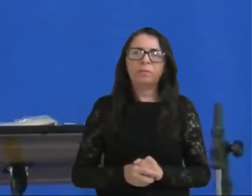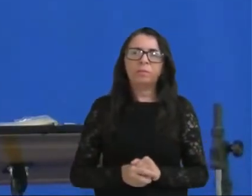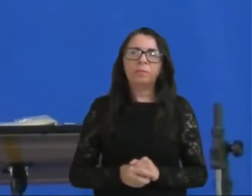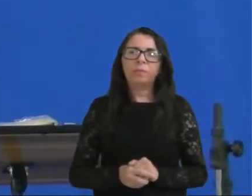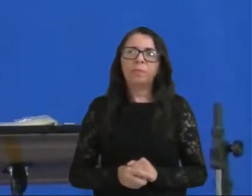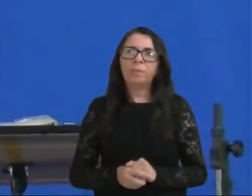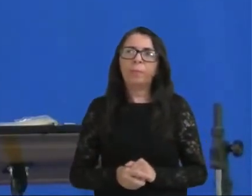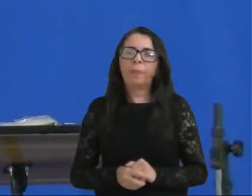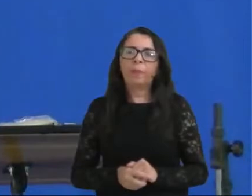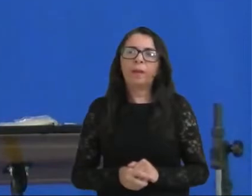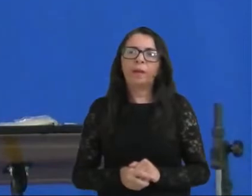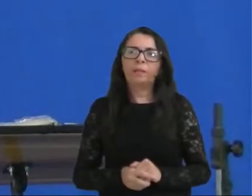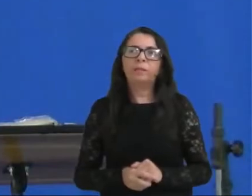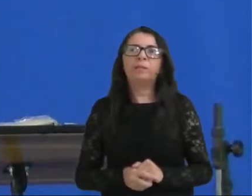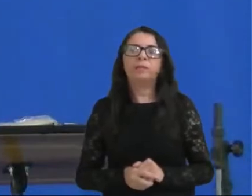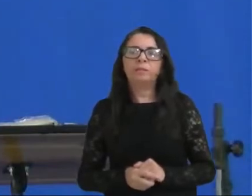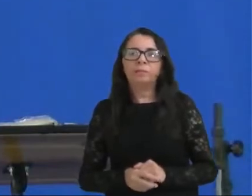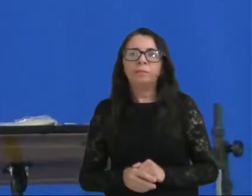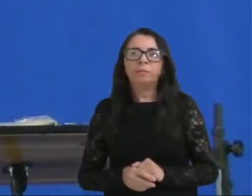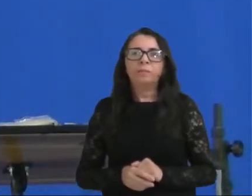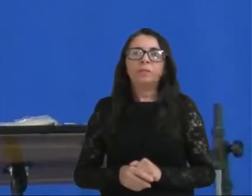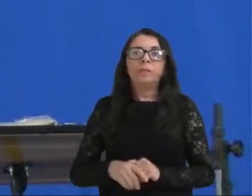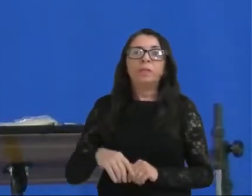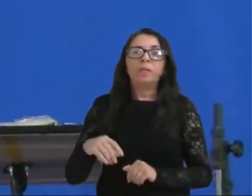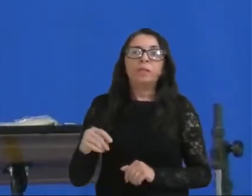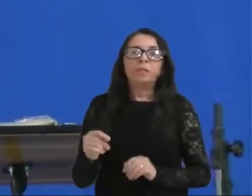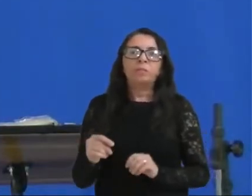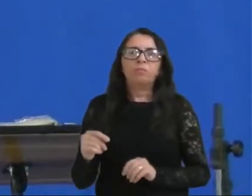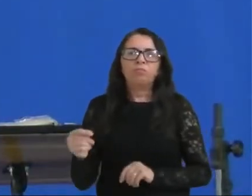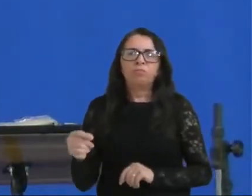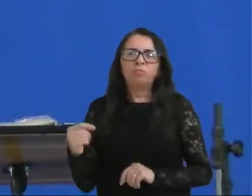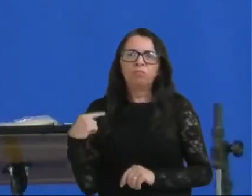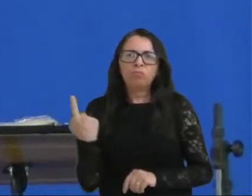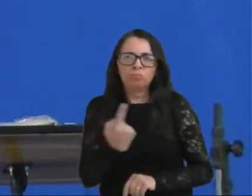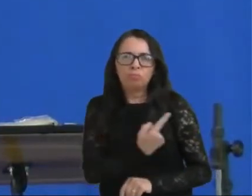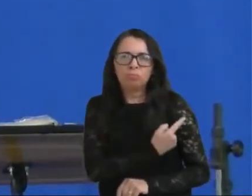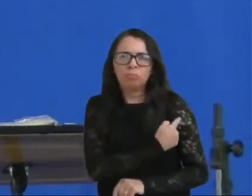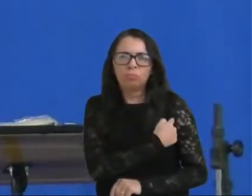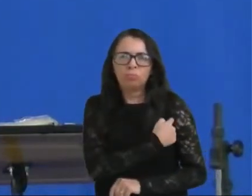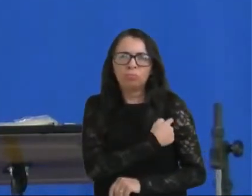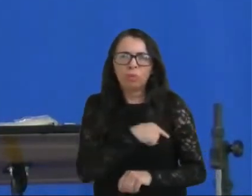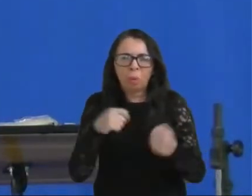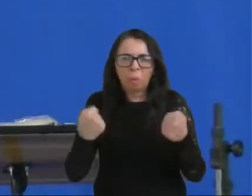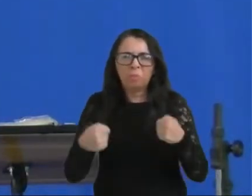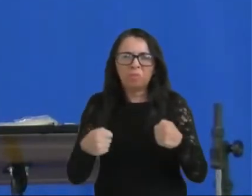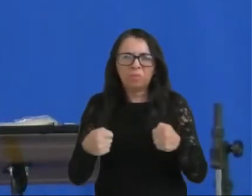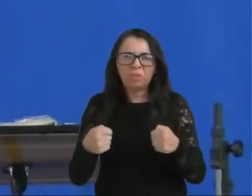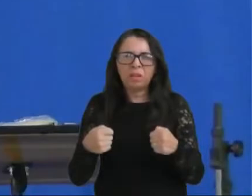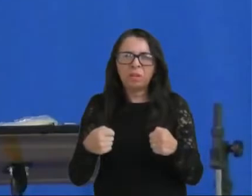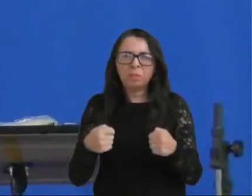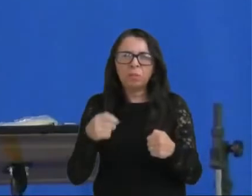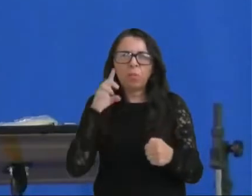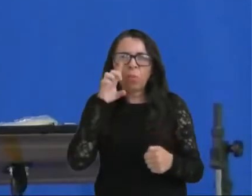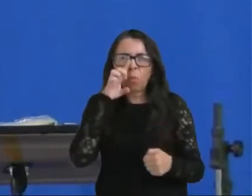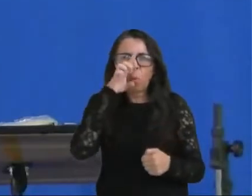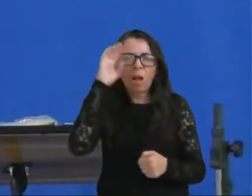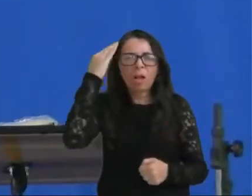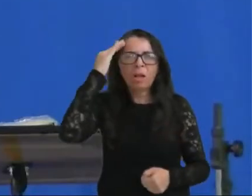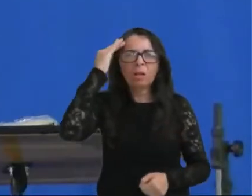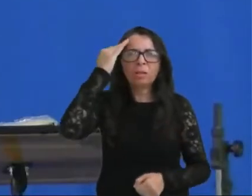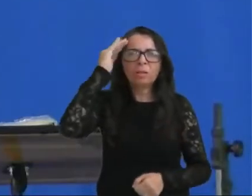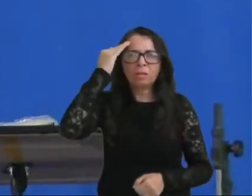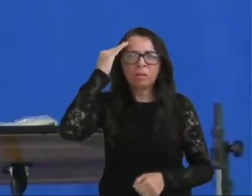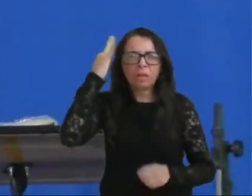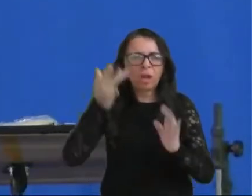direita e anda entre os 7 candelabros de ouro. Conheço as suas obras e seu trabalho árduo